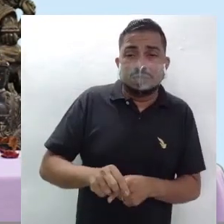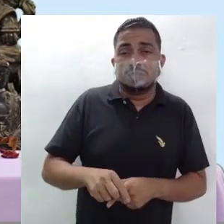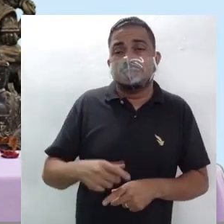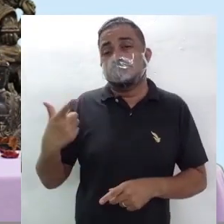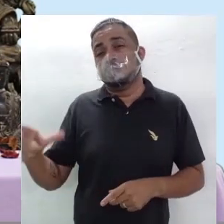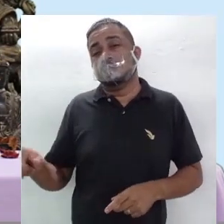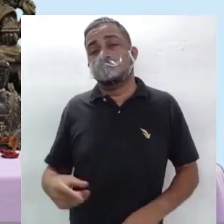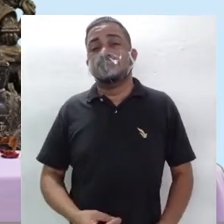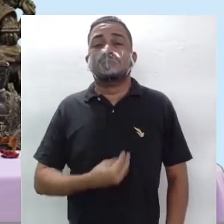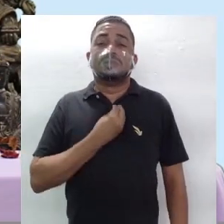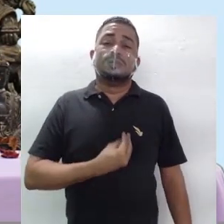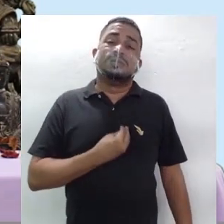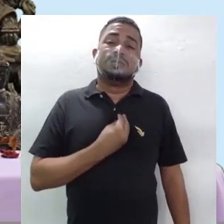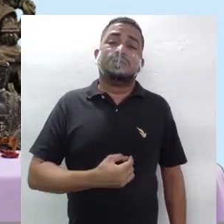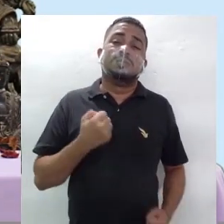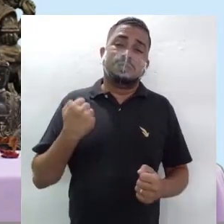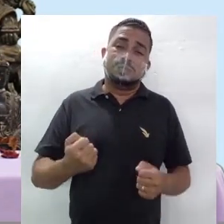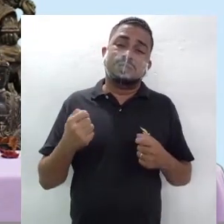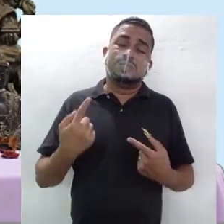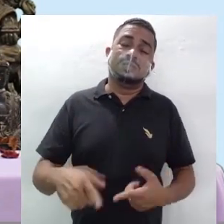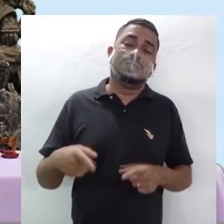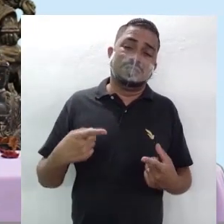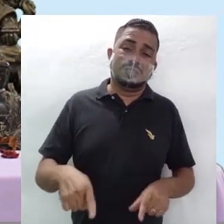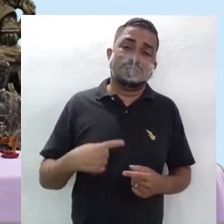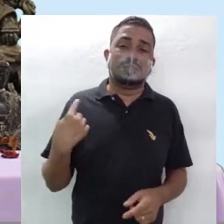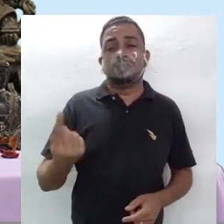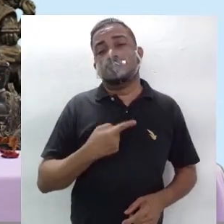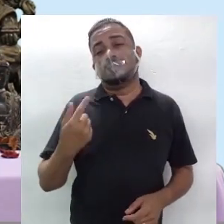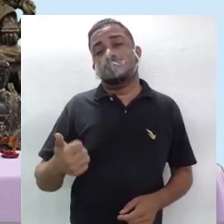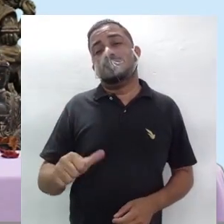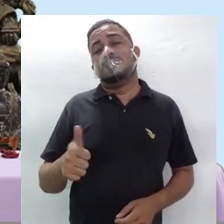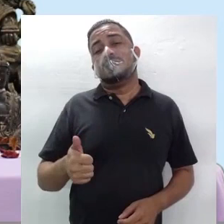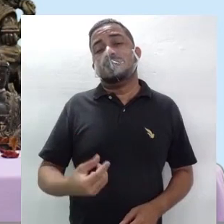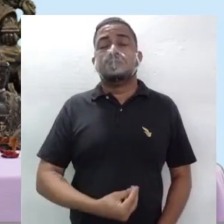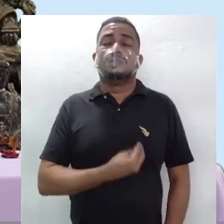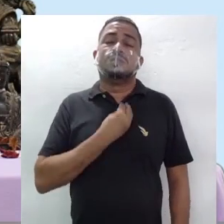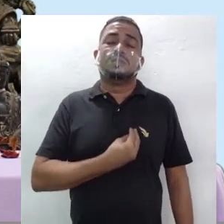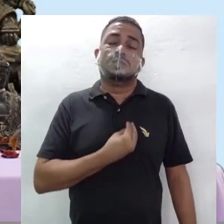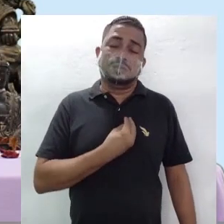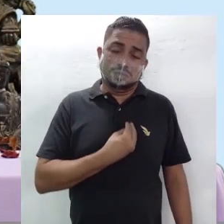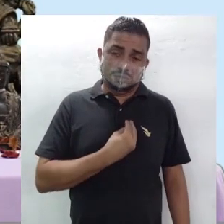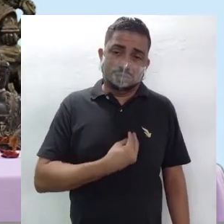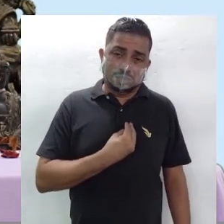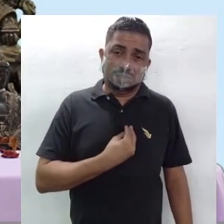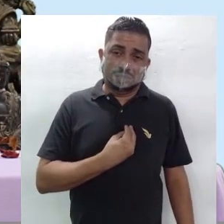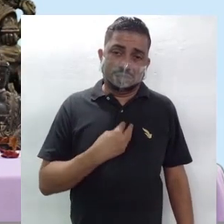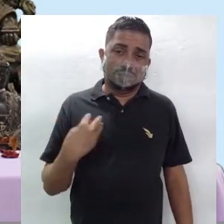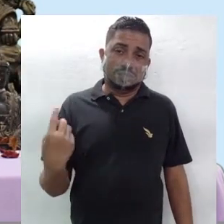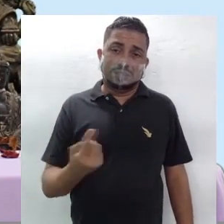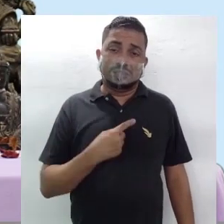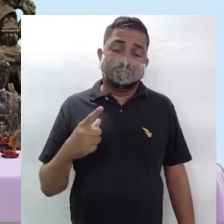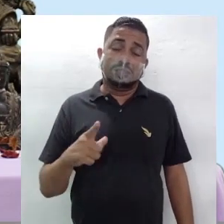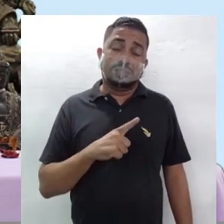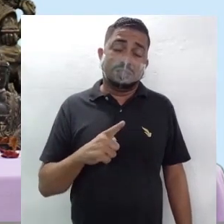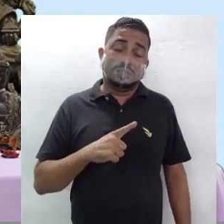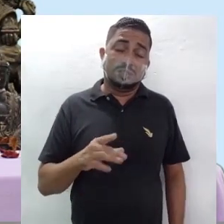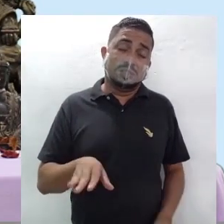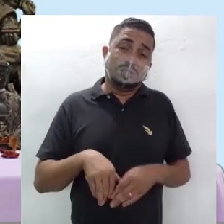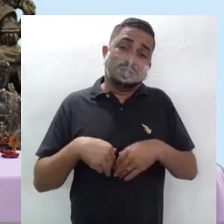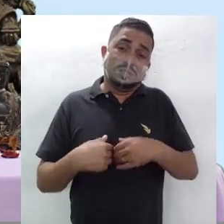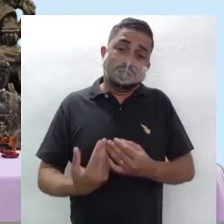população e outros seres vivos, que pode afetar a nossa qualidade de vida que a gente